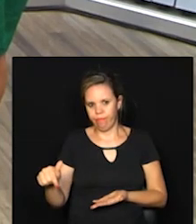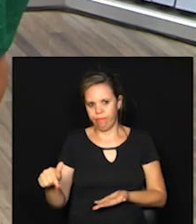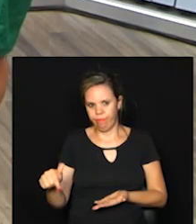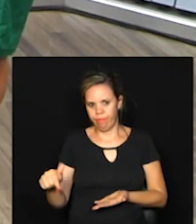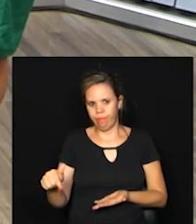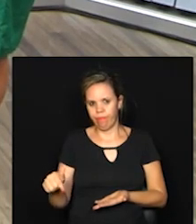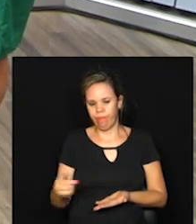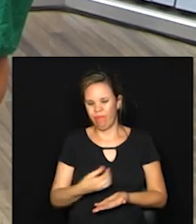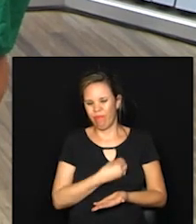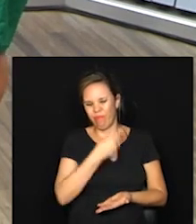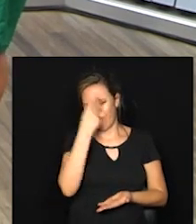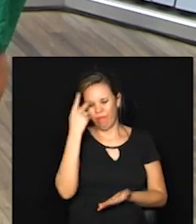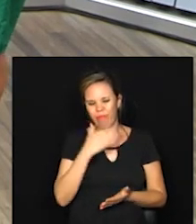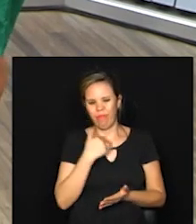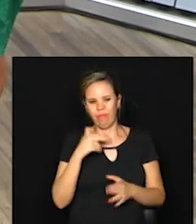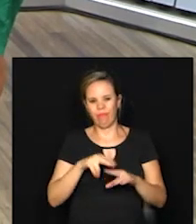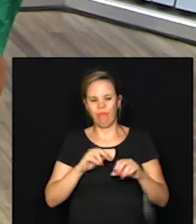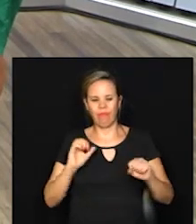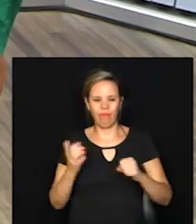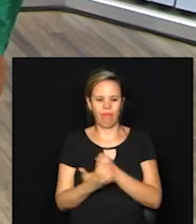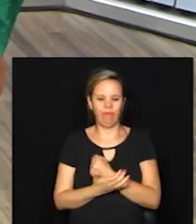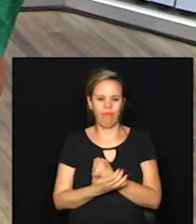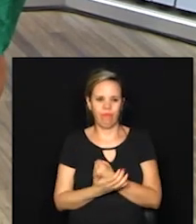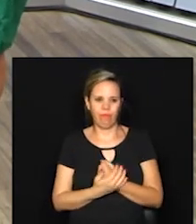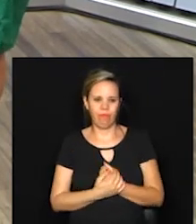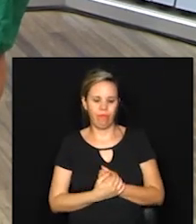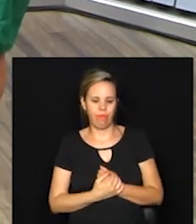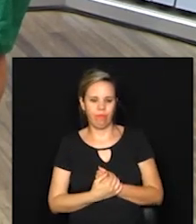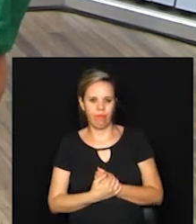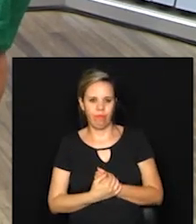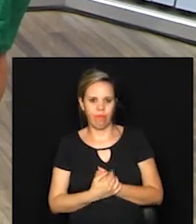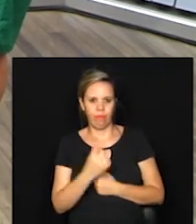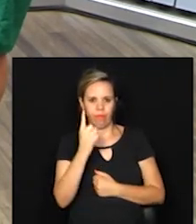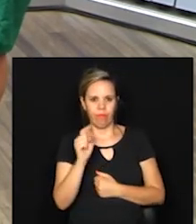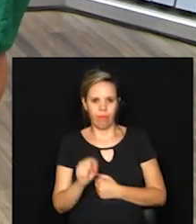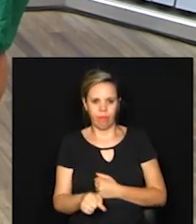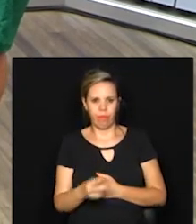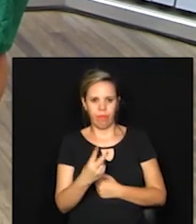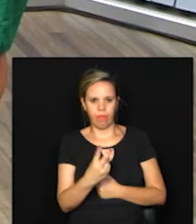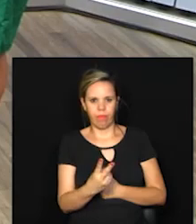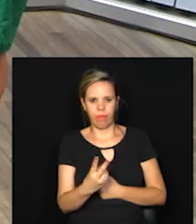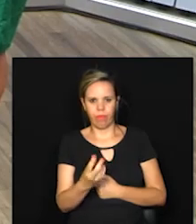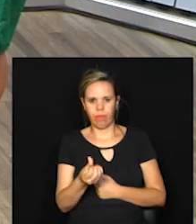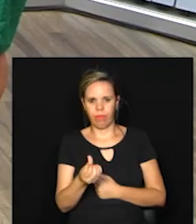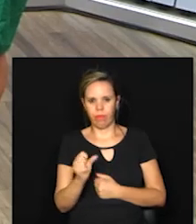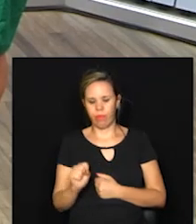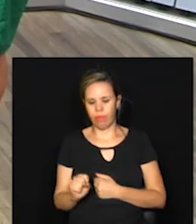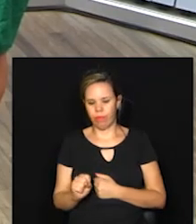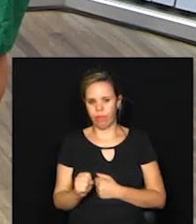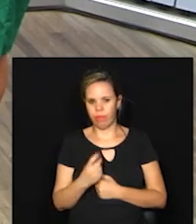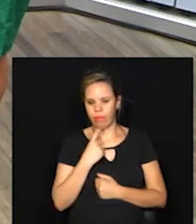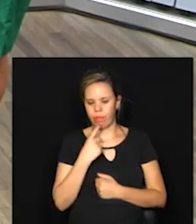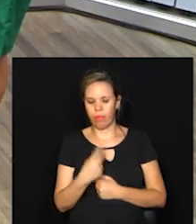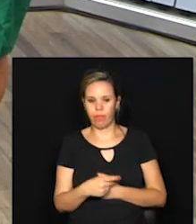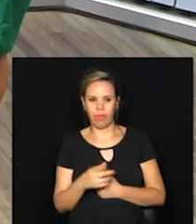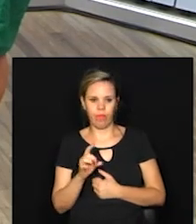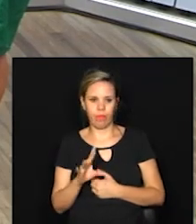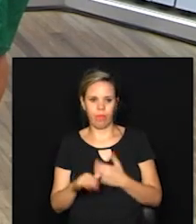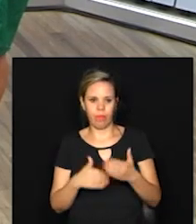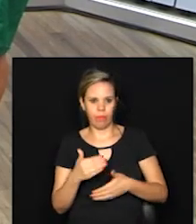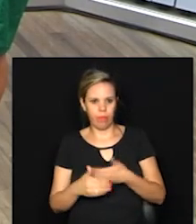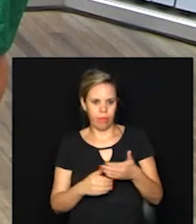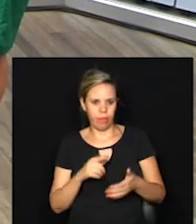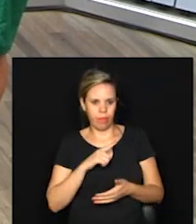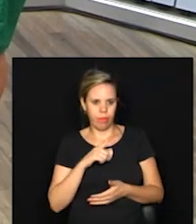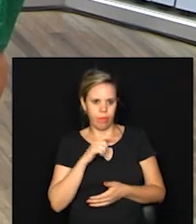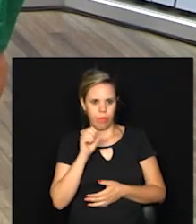2.737 vidas perdidas para a Covid-19, Gabriel, sendo 1.268 em Campinas. Na sequência, nós